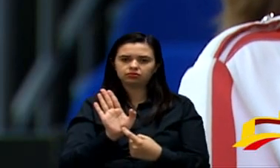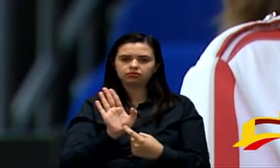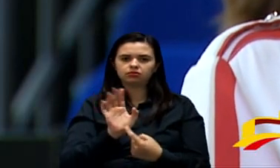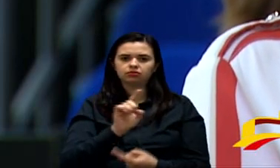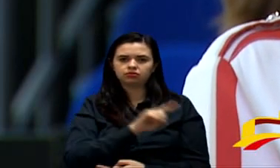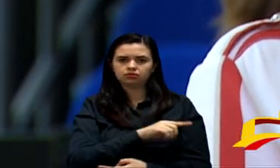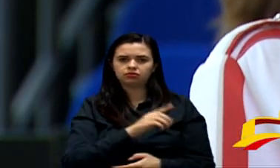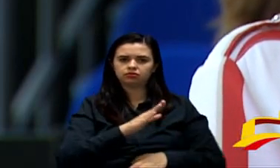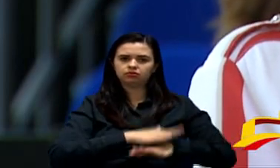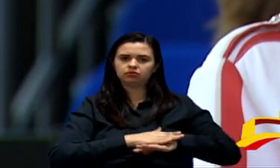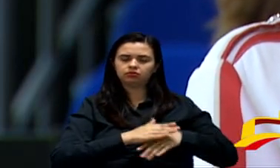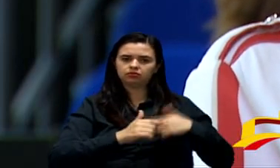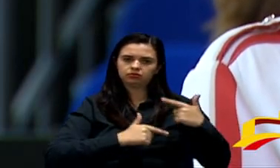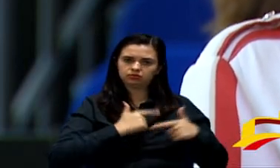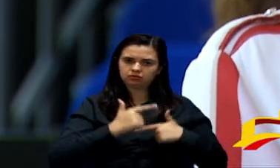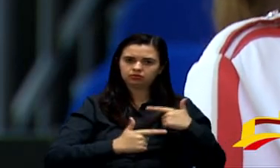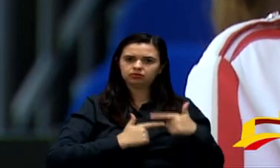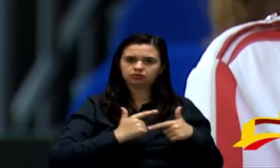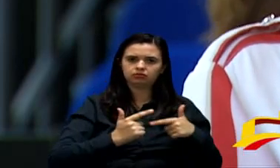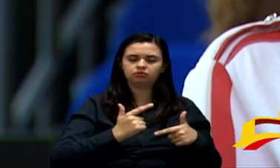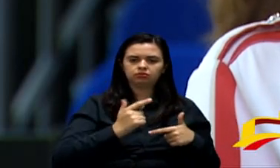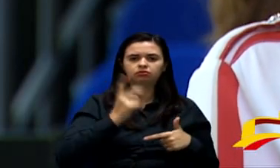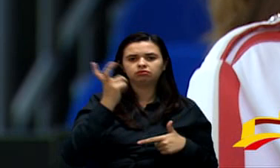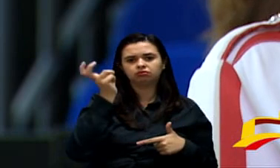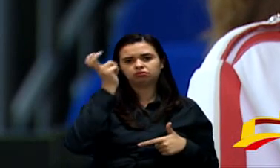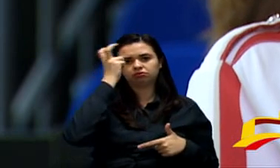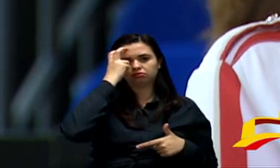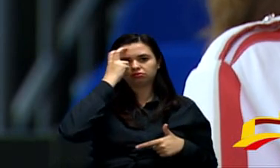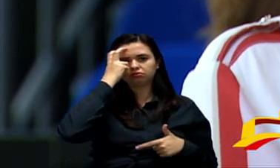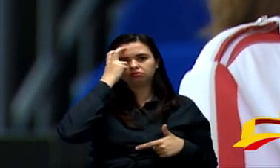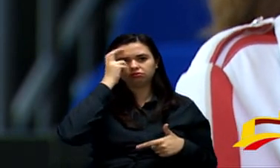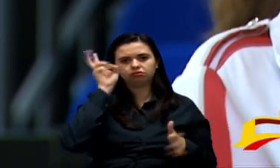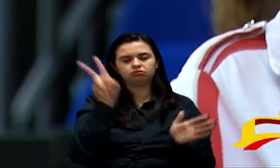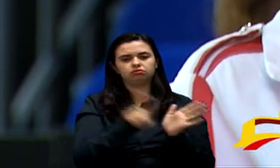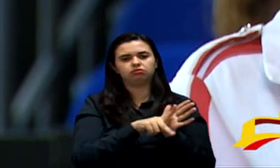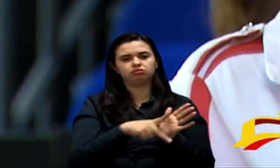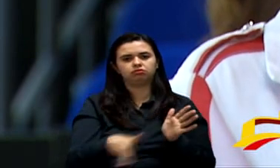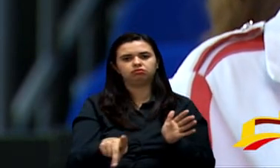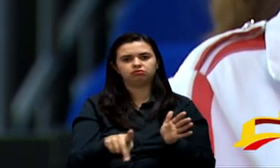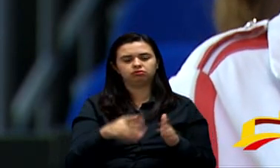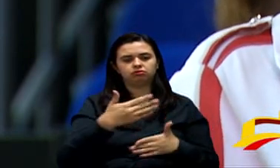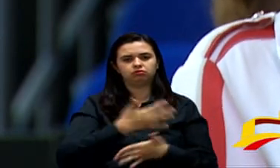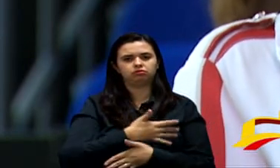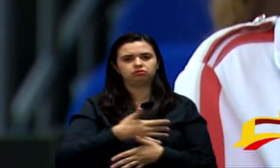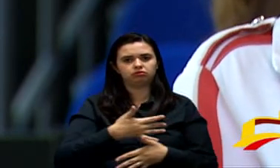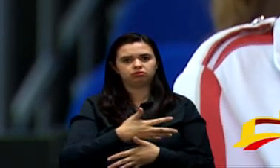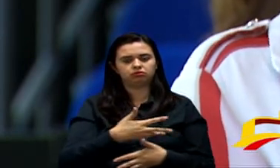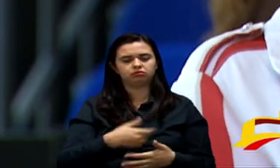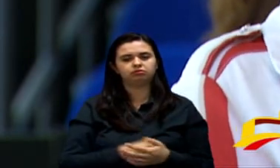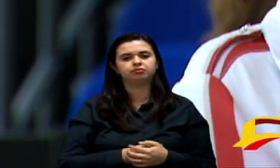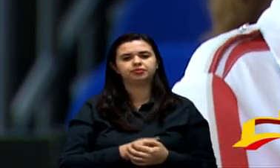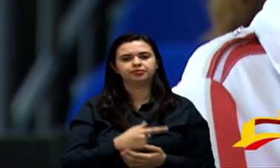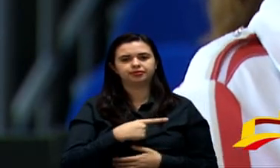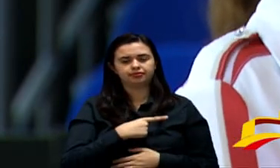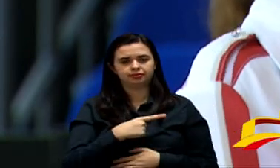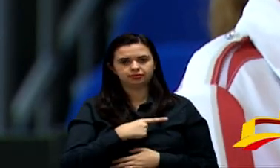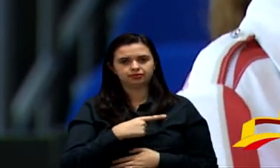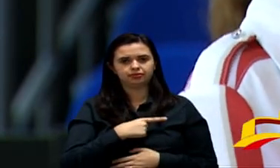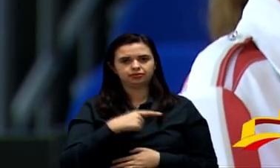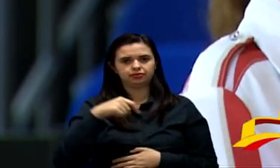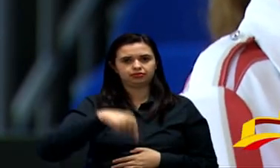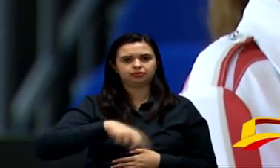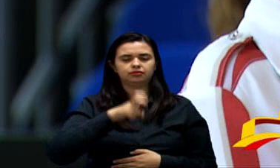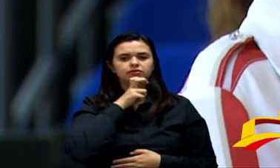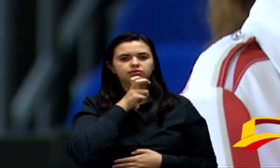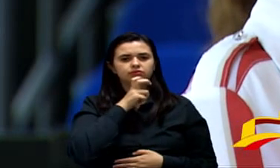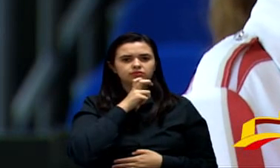um patrimônio cultural do município. E eu vou além, senhor presidente, porque nós temos em Sorocaba vários artistas, e gostaria de citar